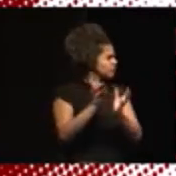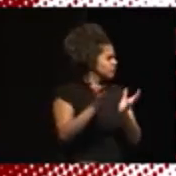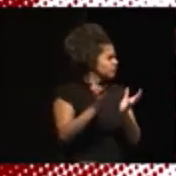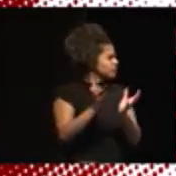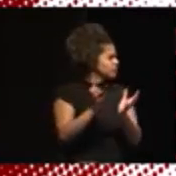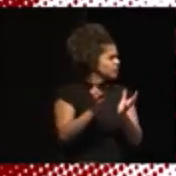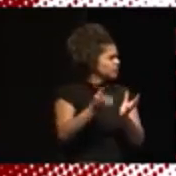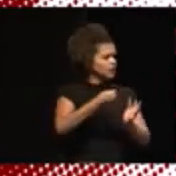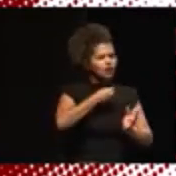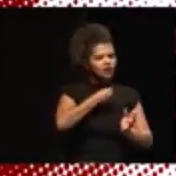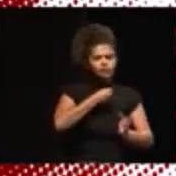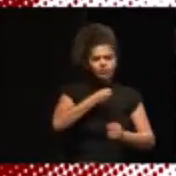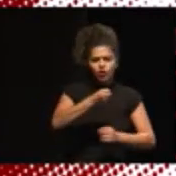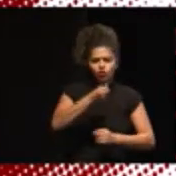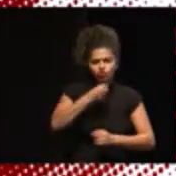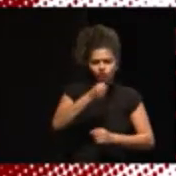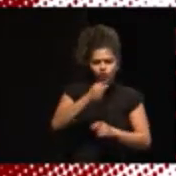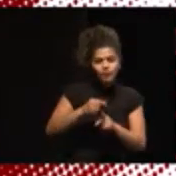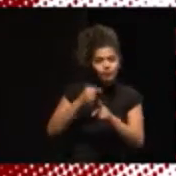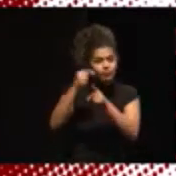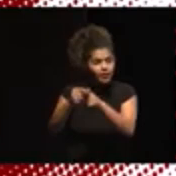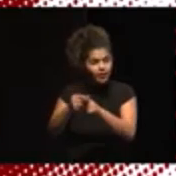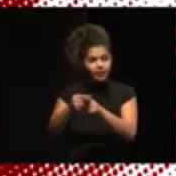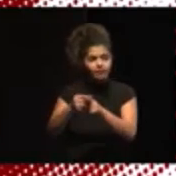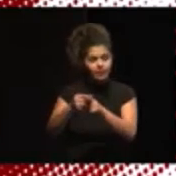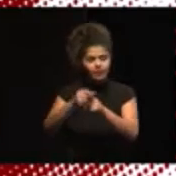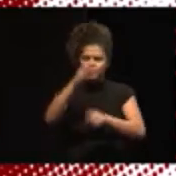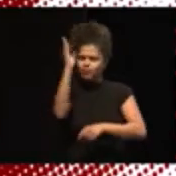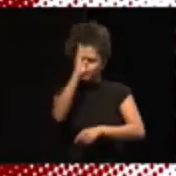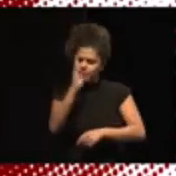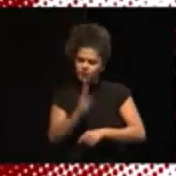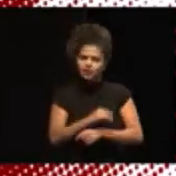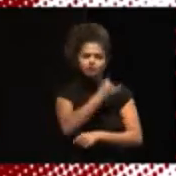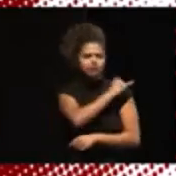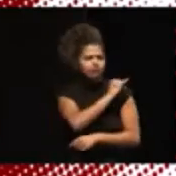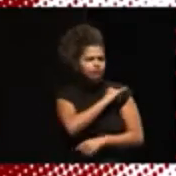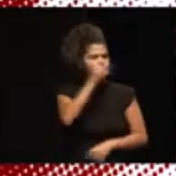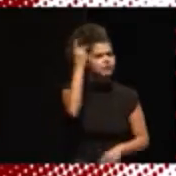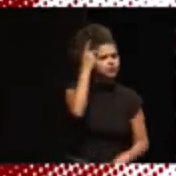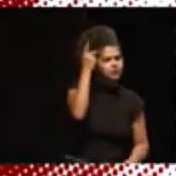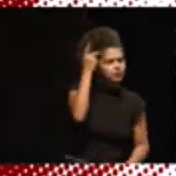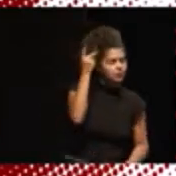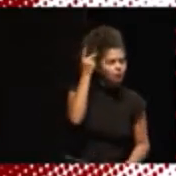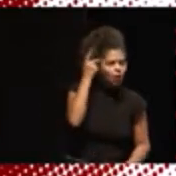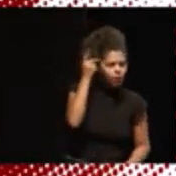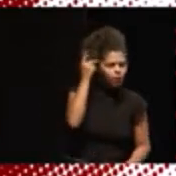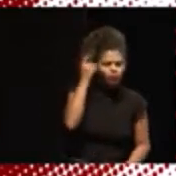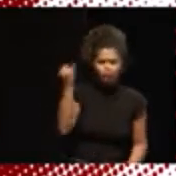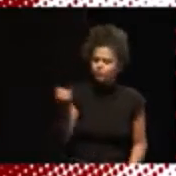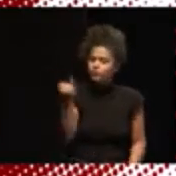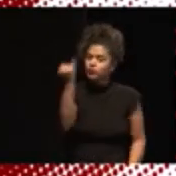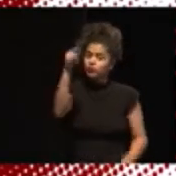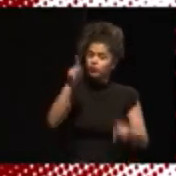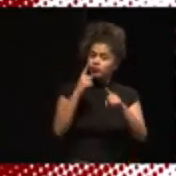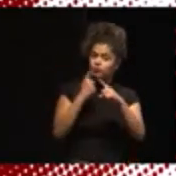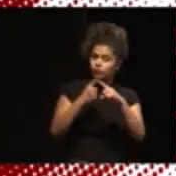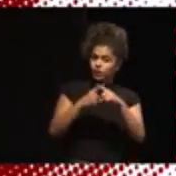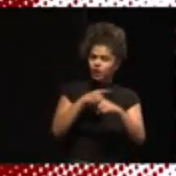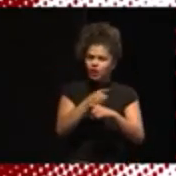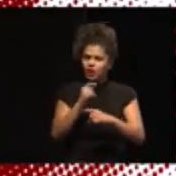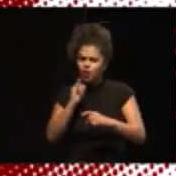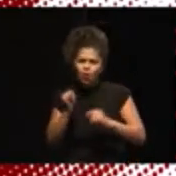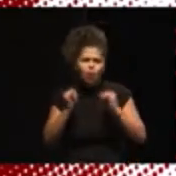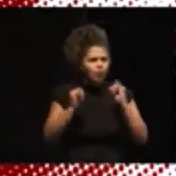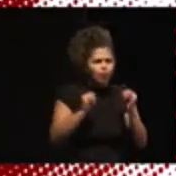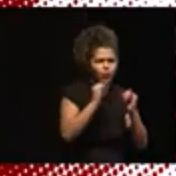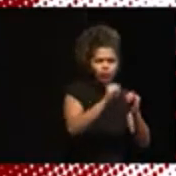O jornalismo independente na periferia brasileira, no Rio de Janeiro e São Paulo, é muito importante, porque são eles que contam as violações de direitos